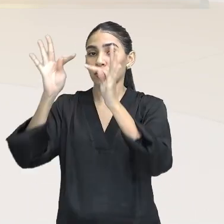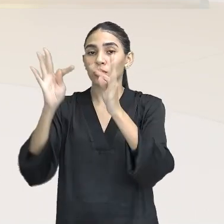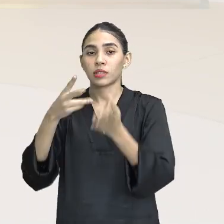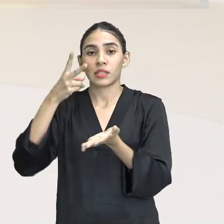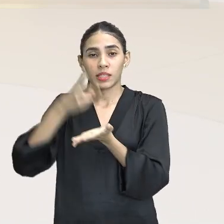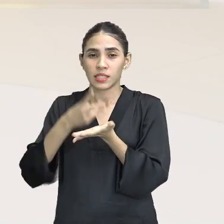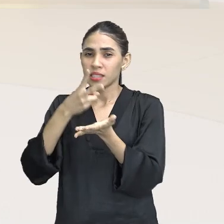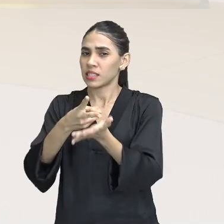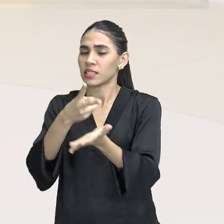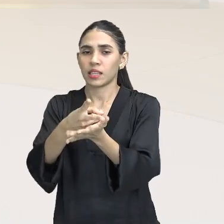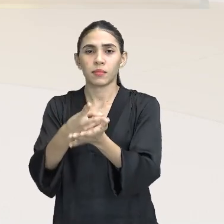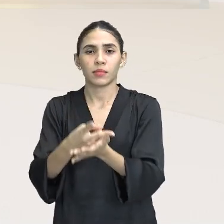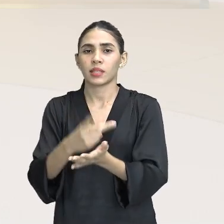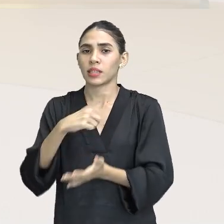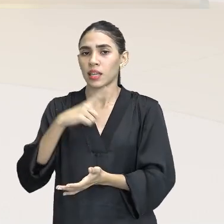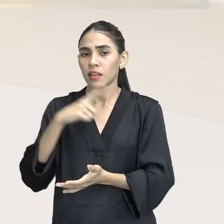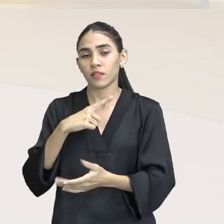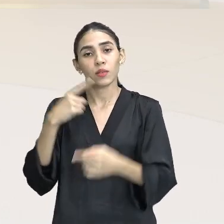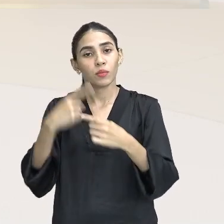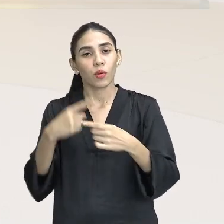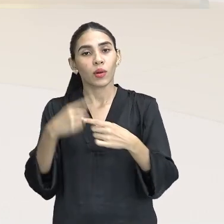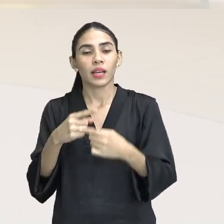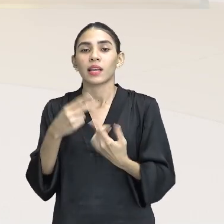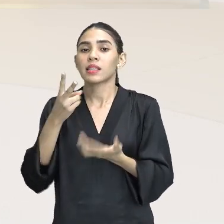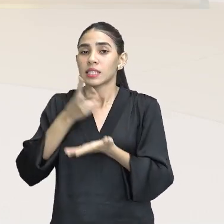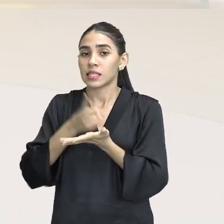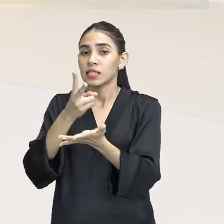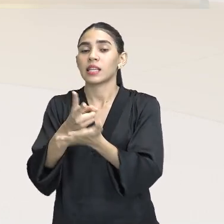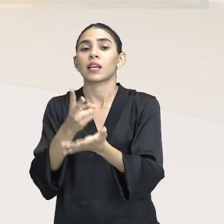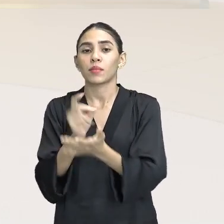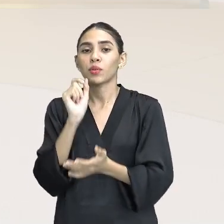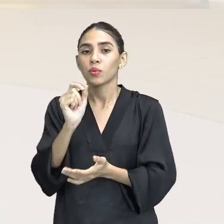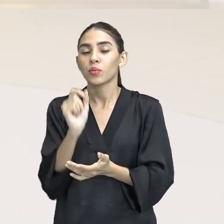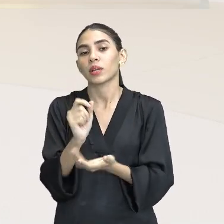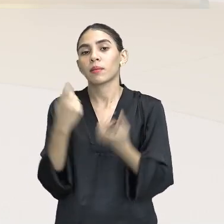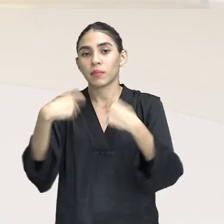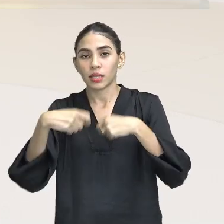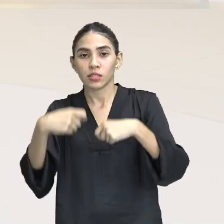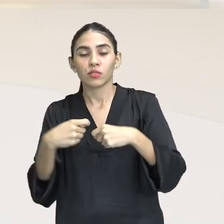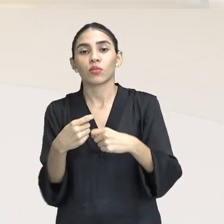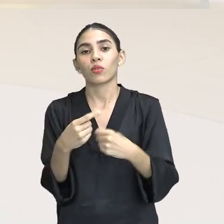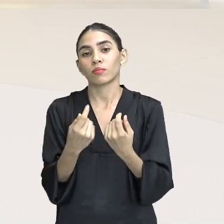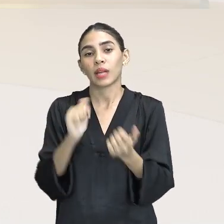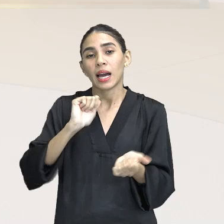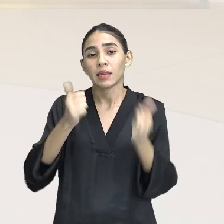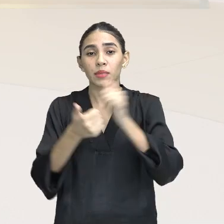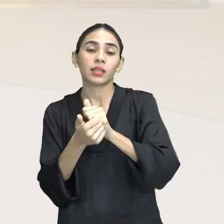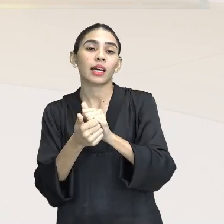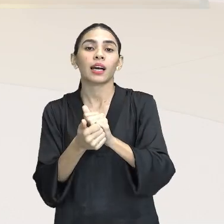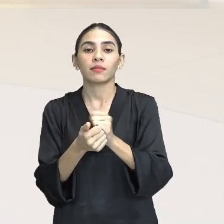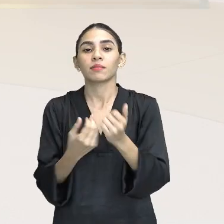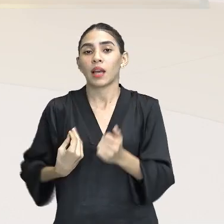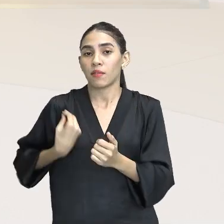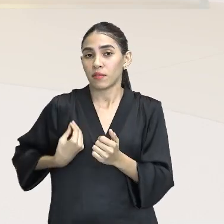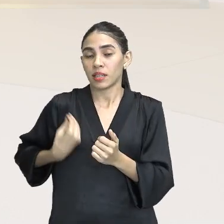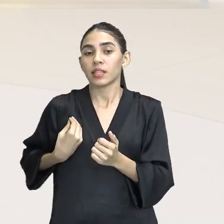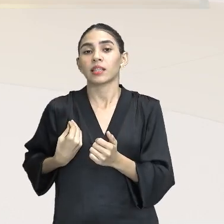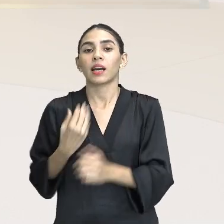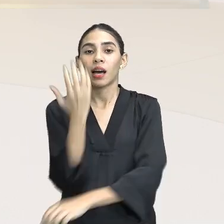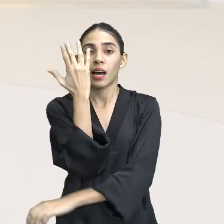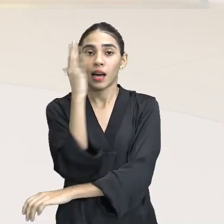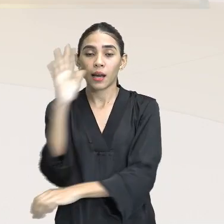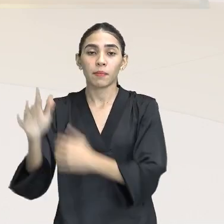sempre existiu, porque sempre houve essa necessidade de se adaptar ao meio ambiente e facilitar as atividades